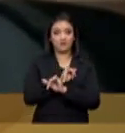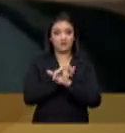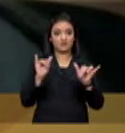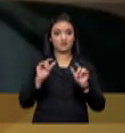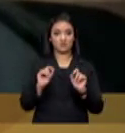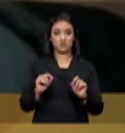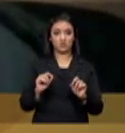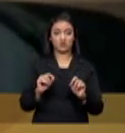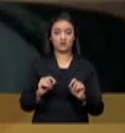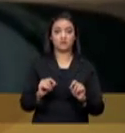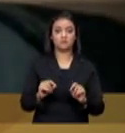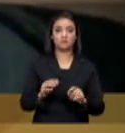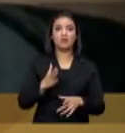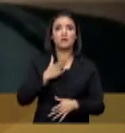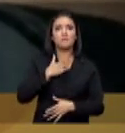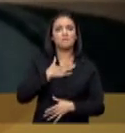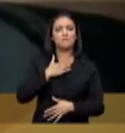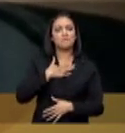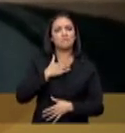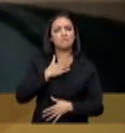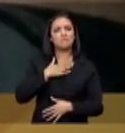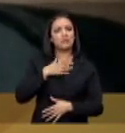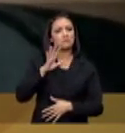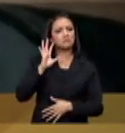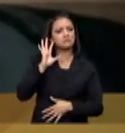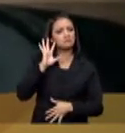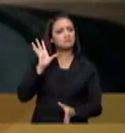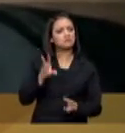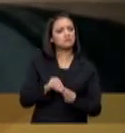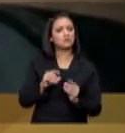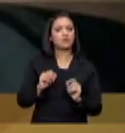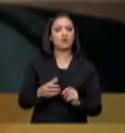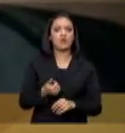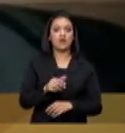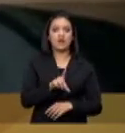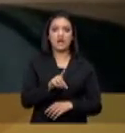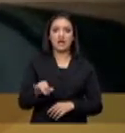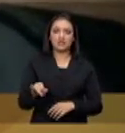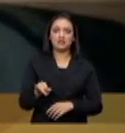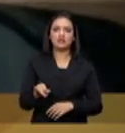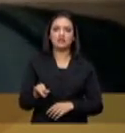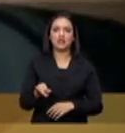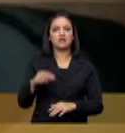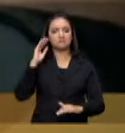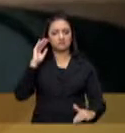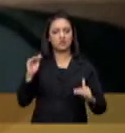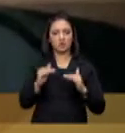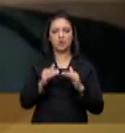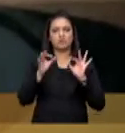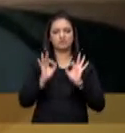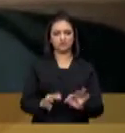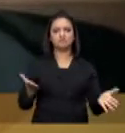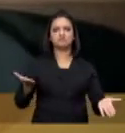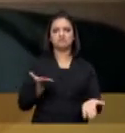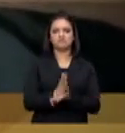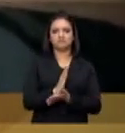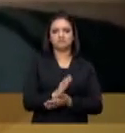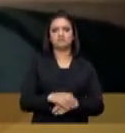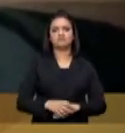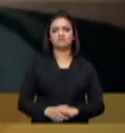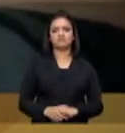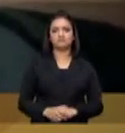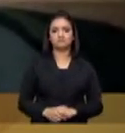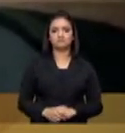meu entender, a ação direta deve ser julgada procedente. A Organização Mundial,